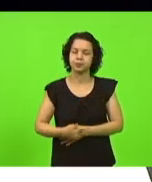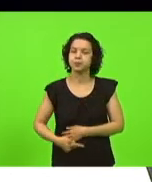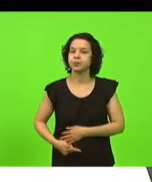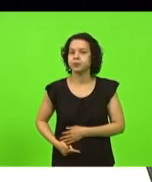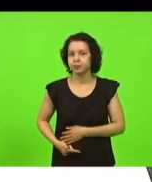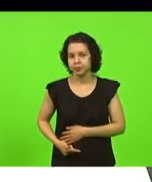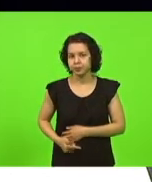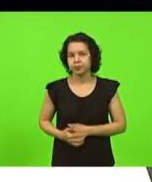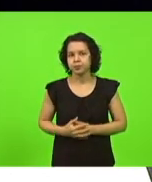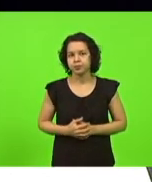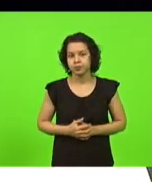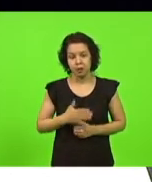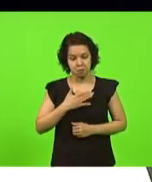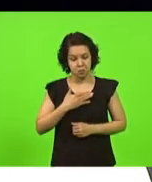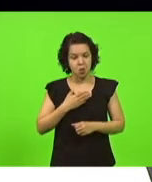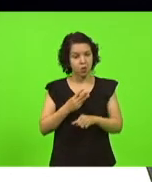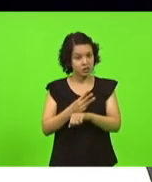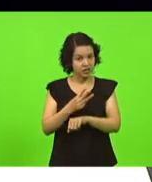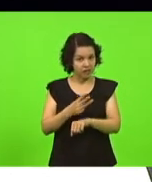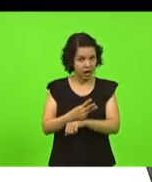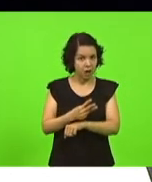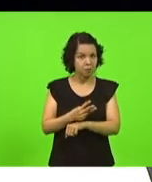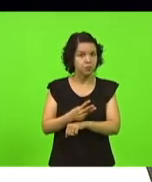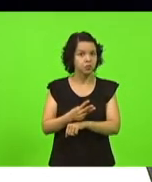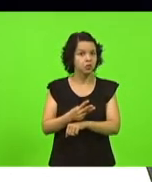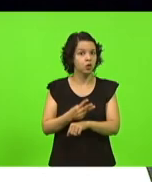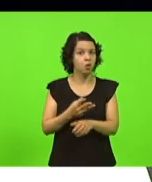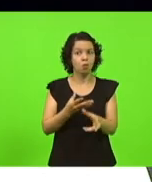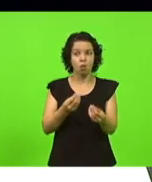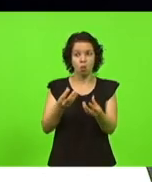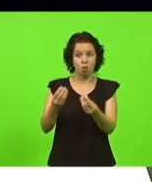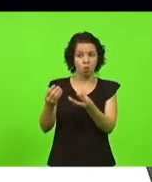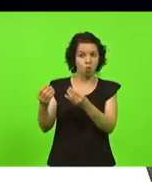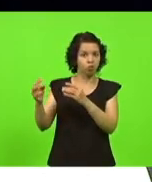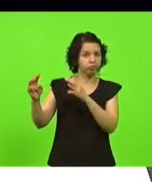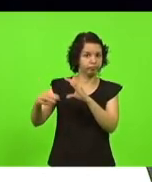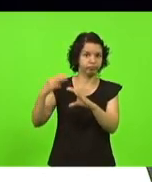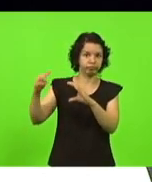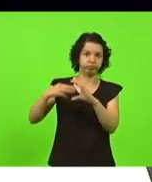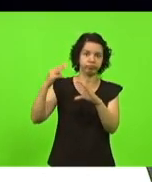meu WhatsApp, respondi a inúmeras manifestações.